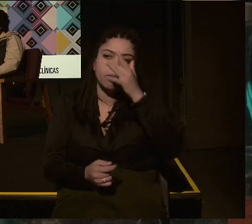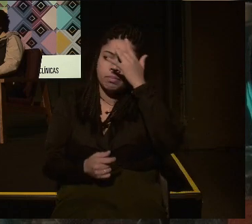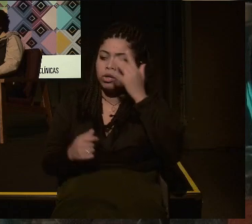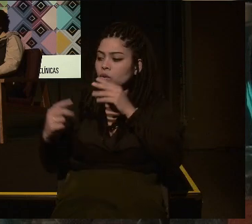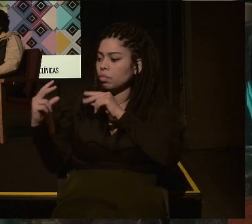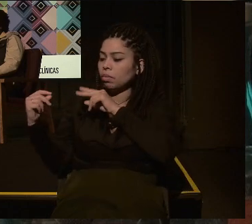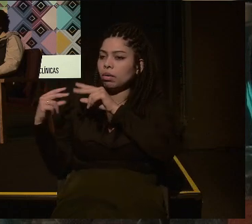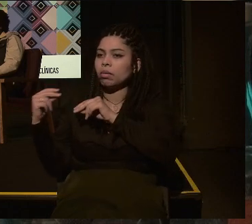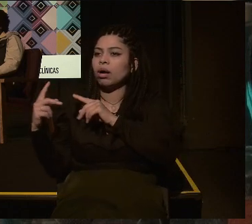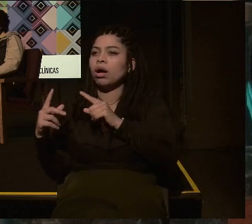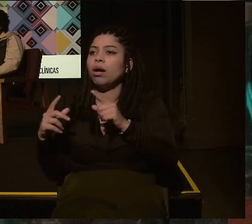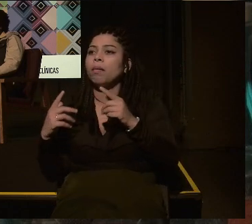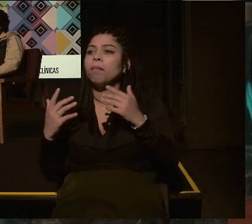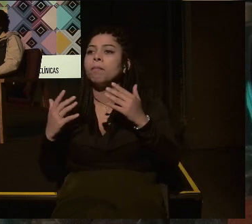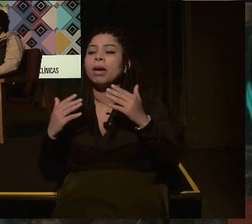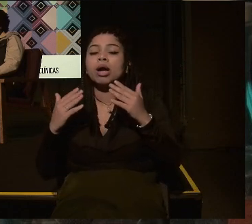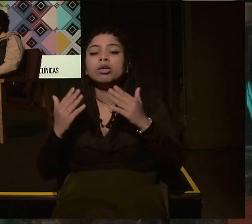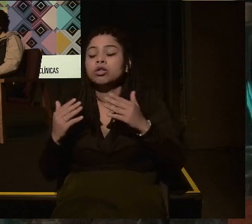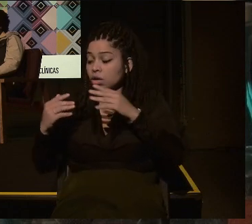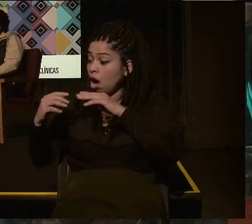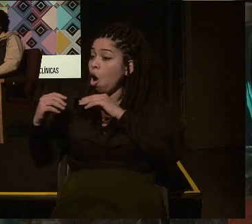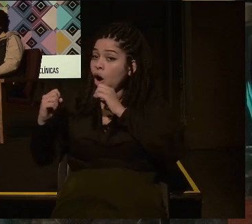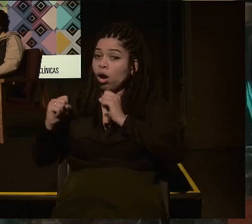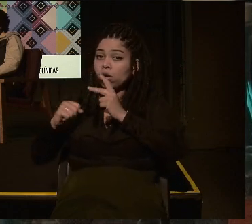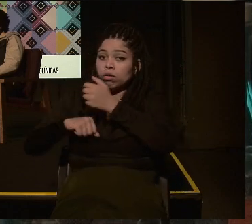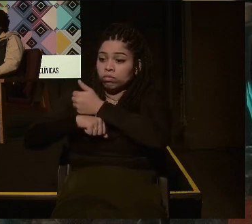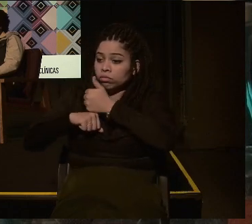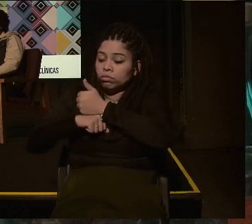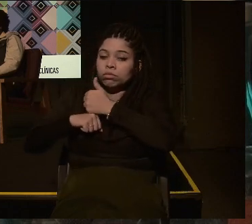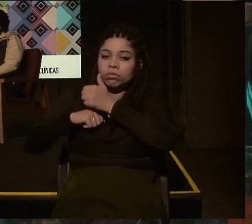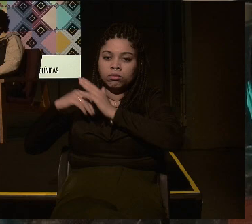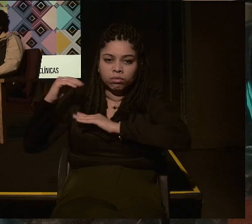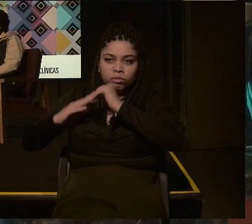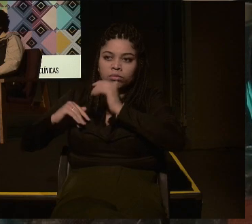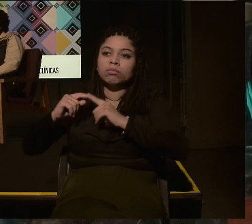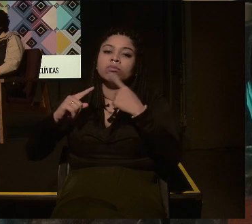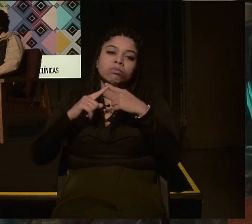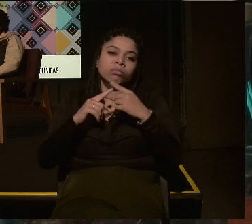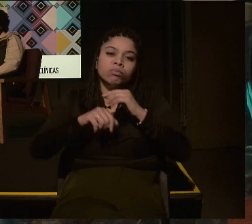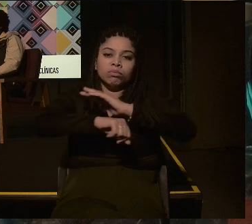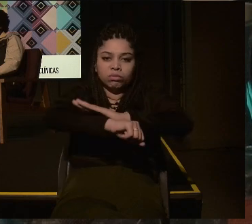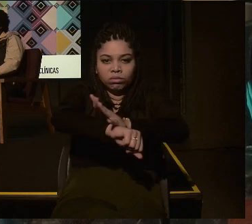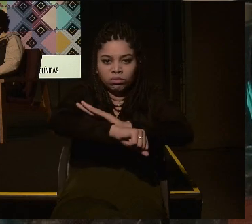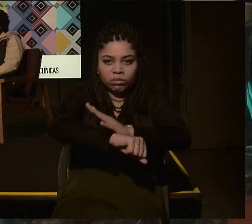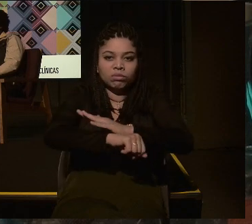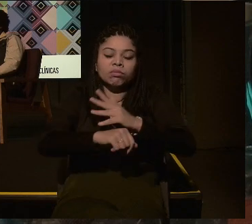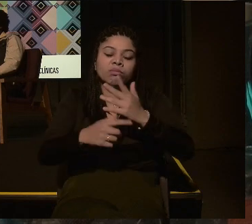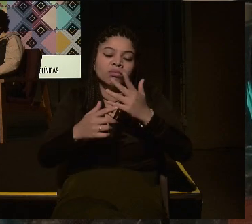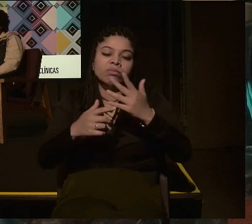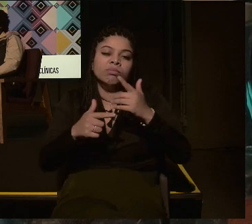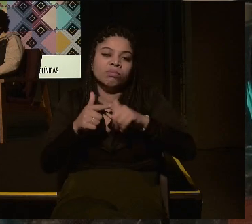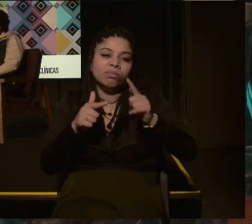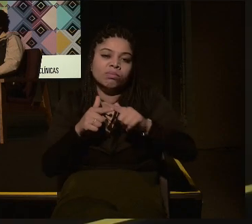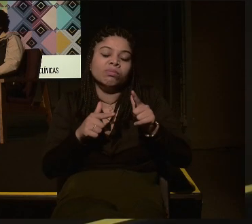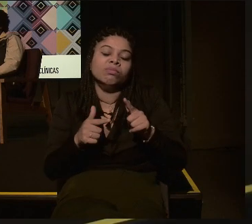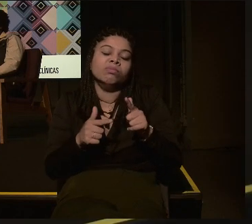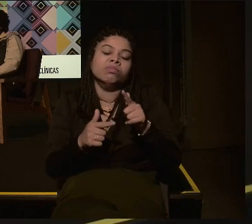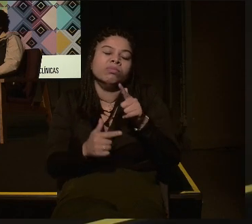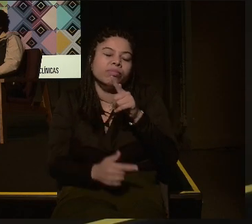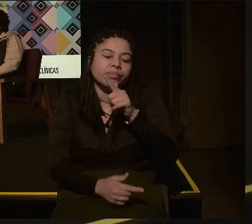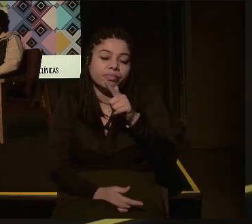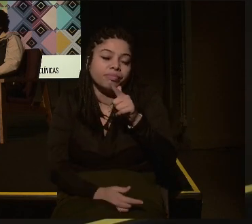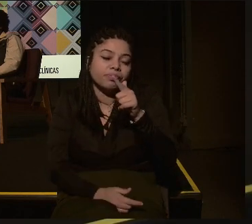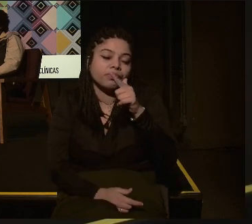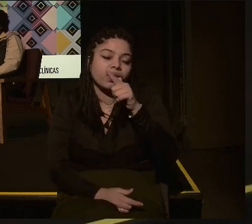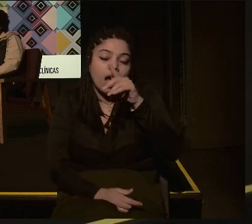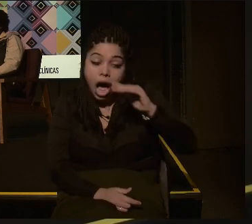fico me perguntando, e para além desses profissionais de serviço, visto que o racismo não afeta só adultos, idosos e adolescentes,